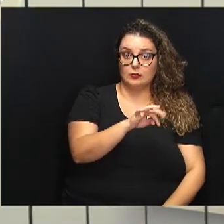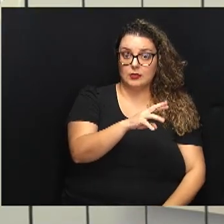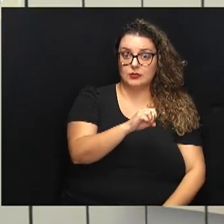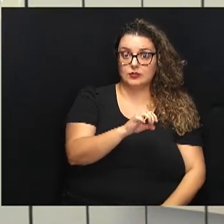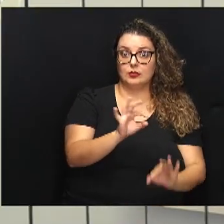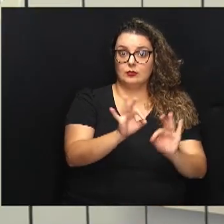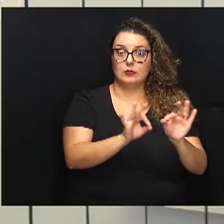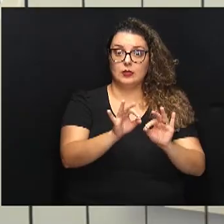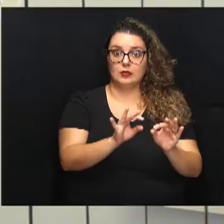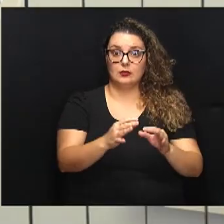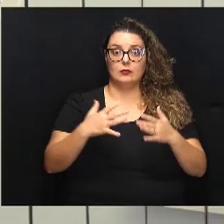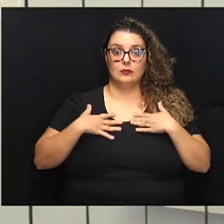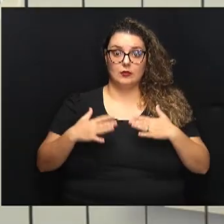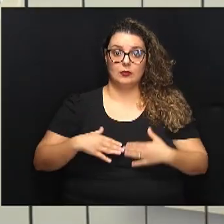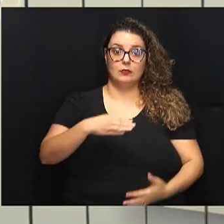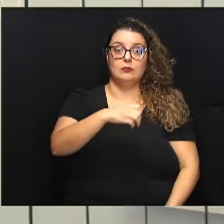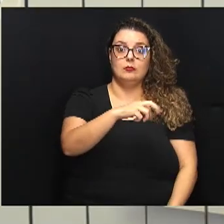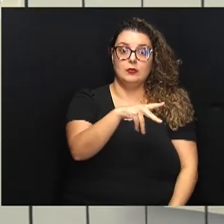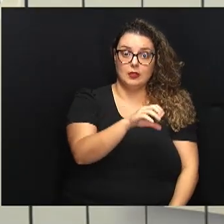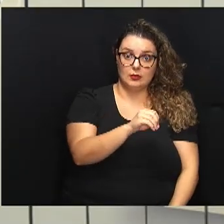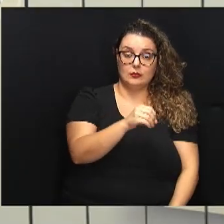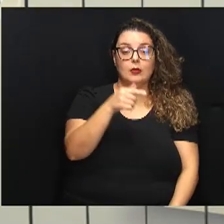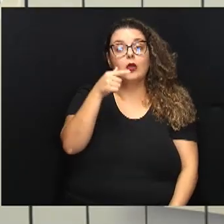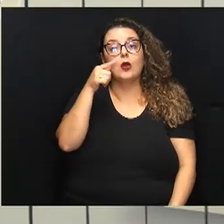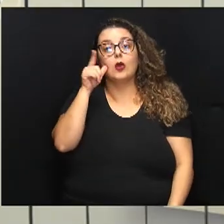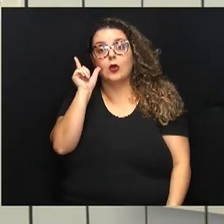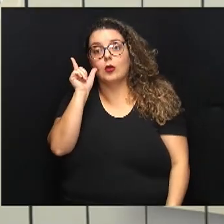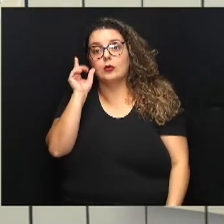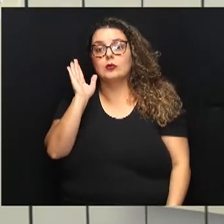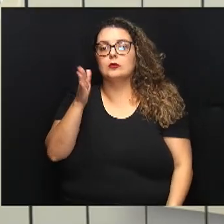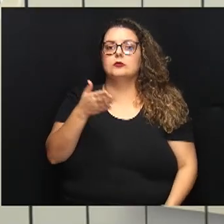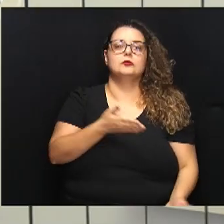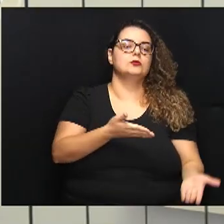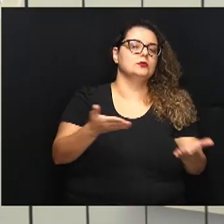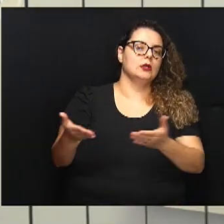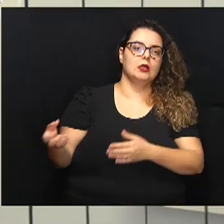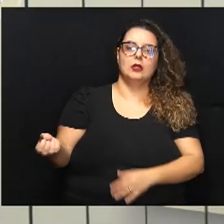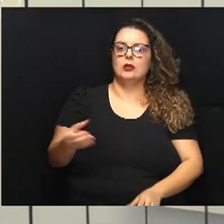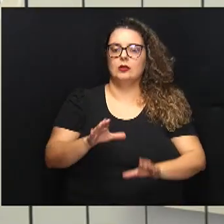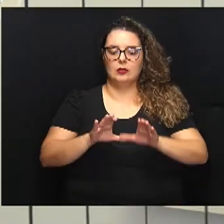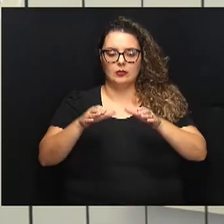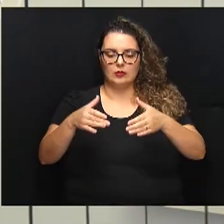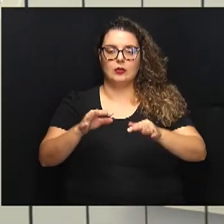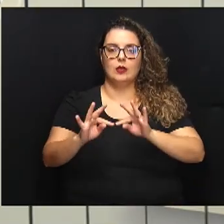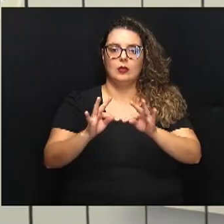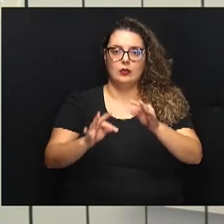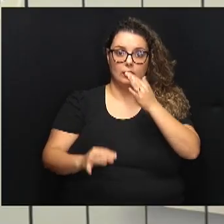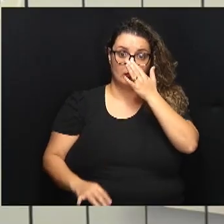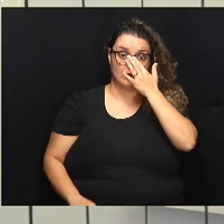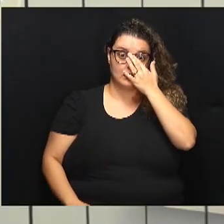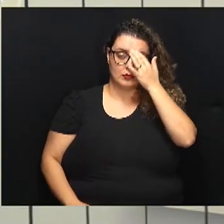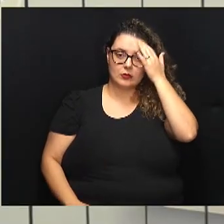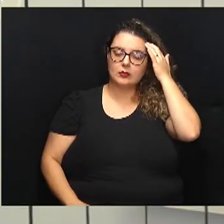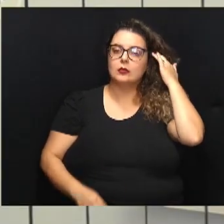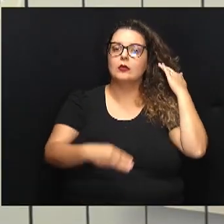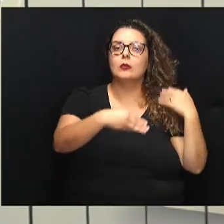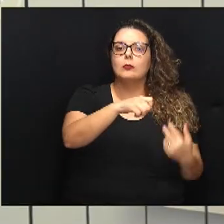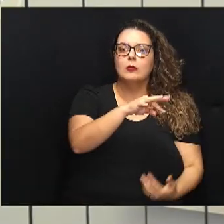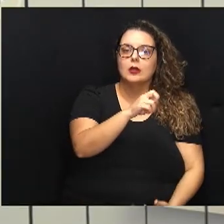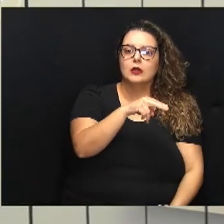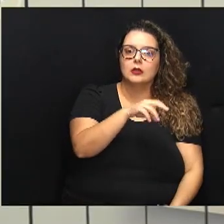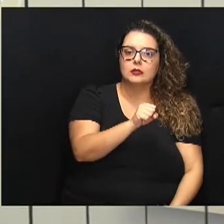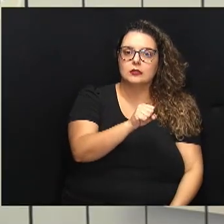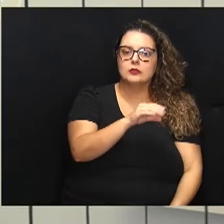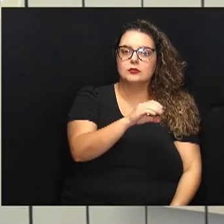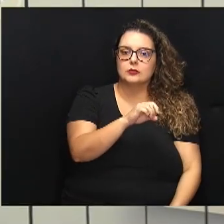físico Marco Alejandro. Ontem, já apresentou a nova comissão técnica. O Matheus Costa, o